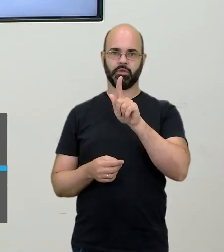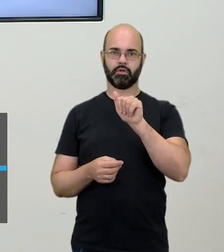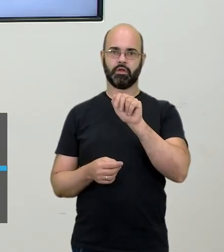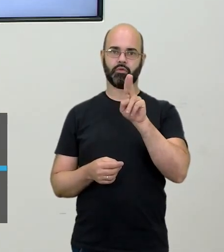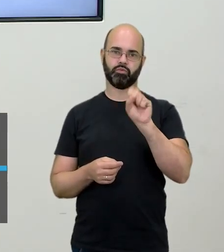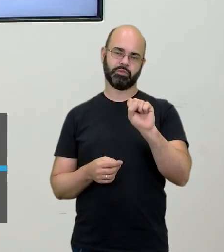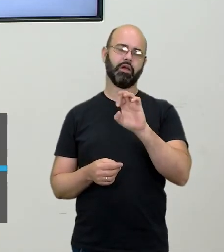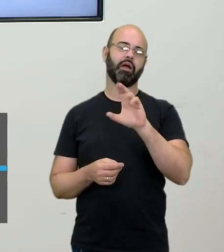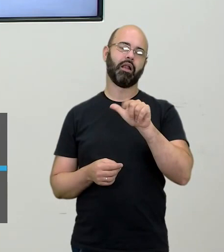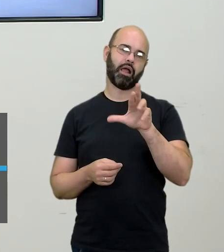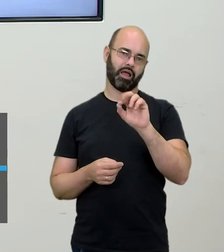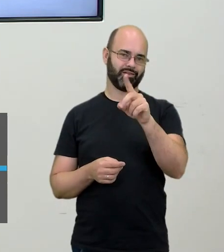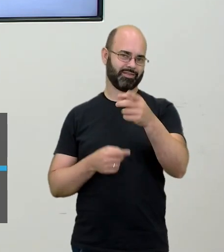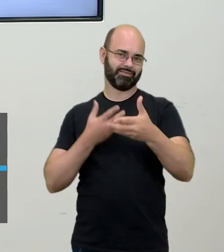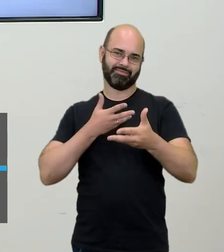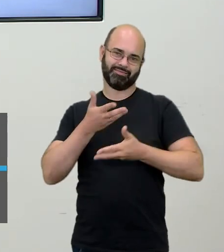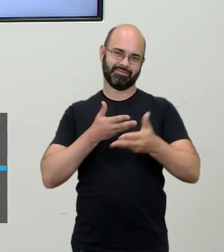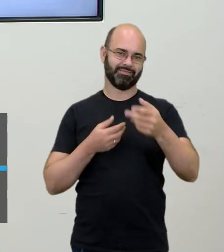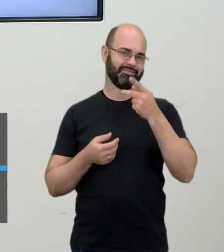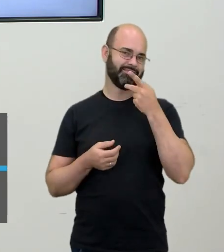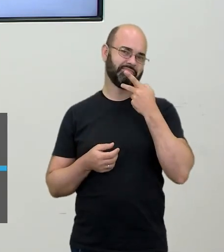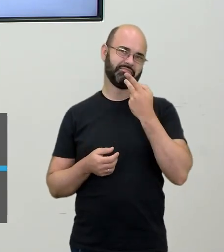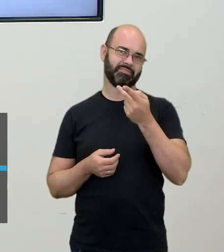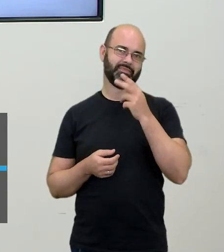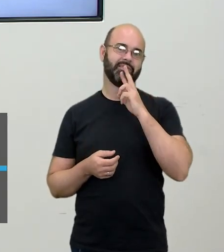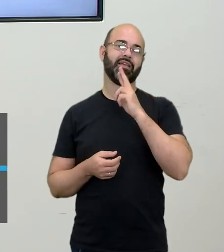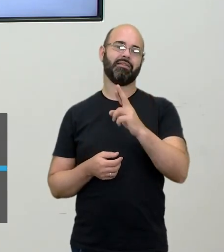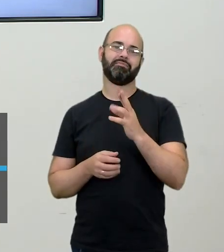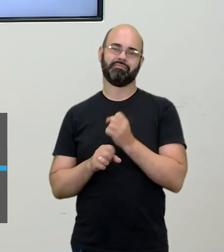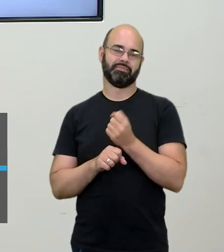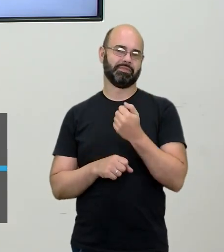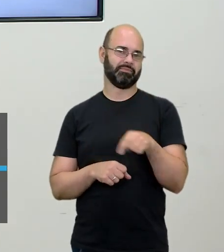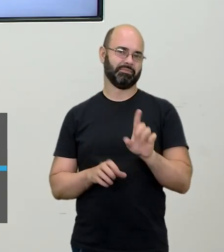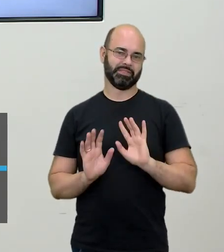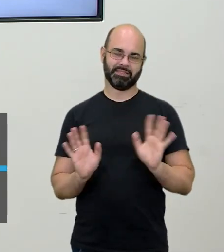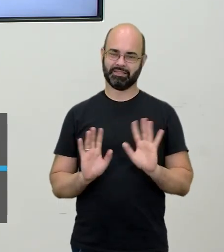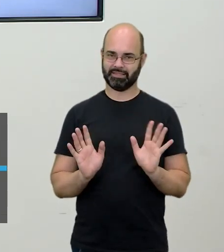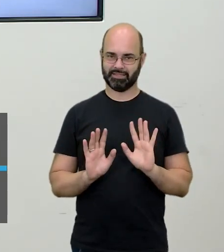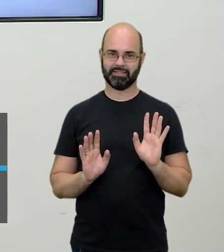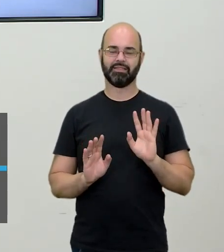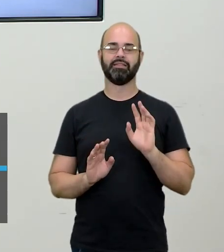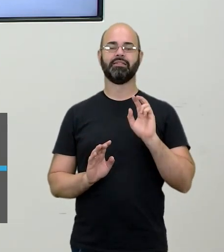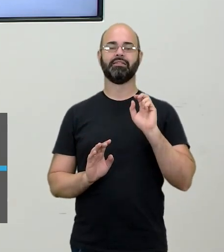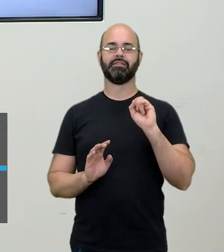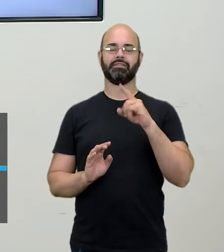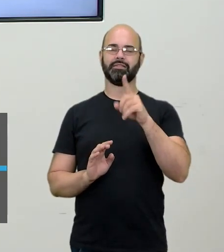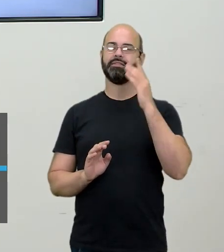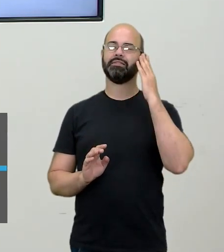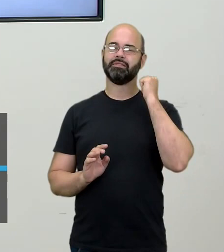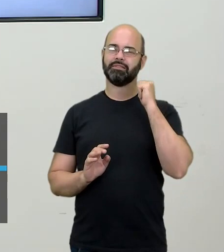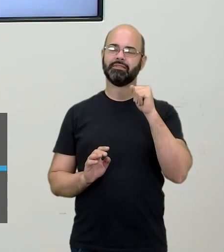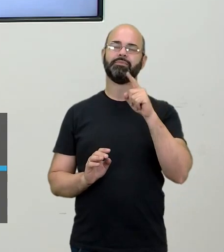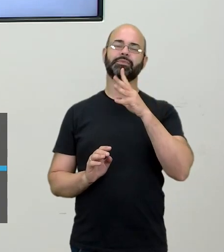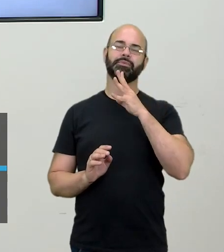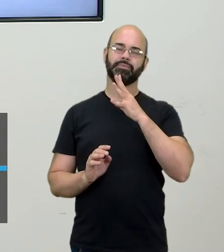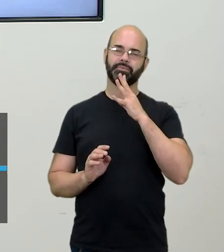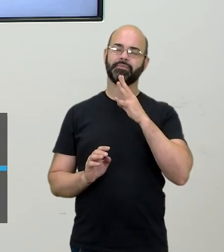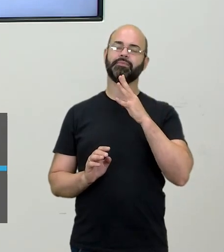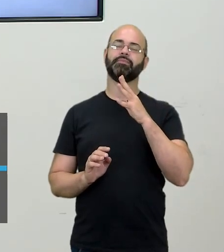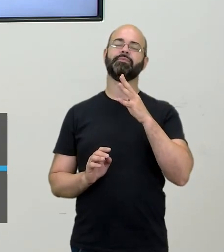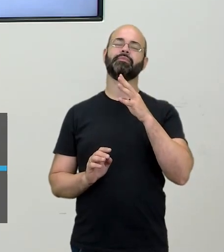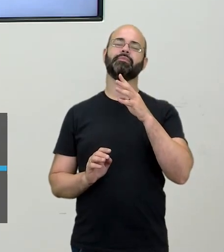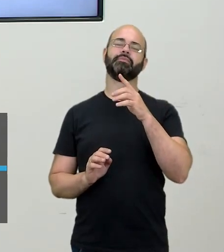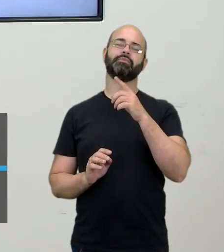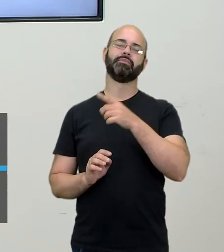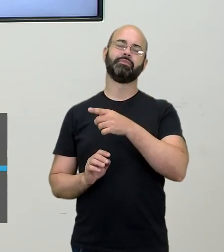deem o resultado, né? Mesmo porque a ideia não é essa, ou aqueles que já conhecem o processo, sabe do que a gente está falando e acredito que